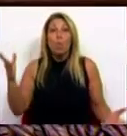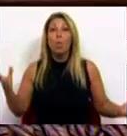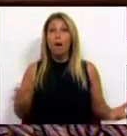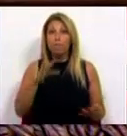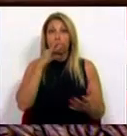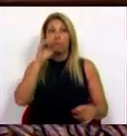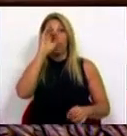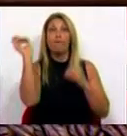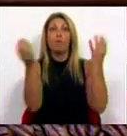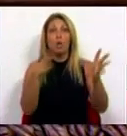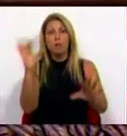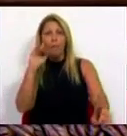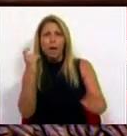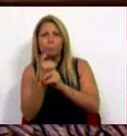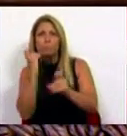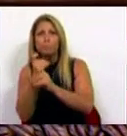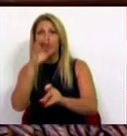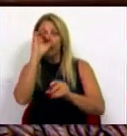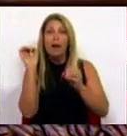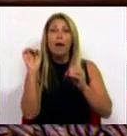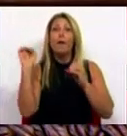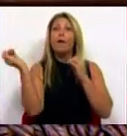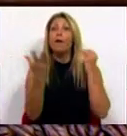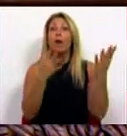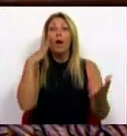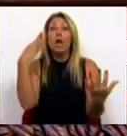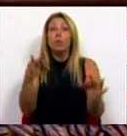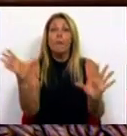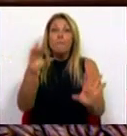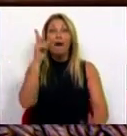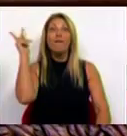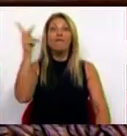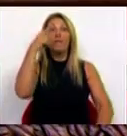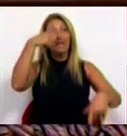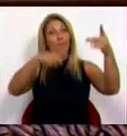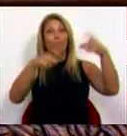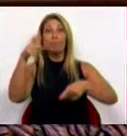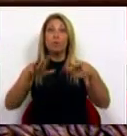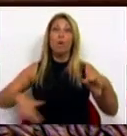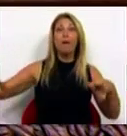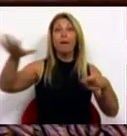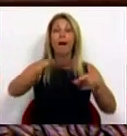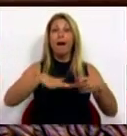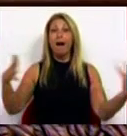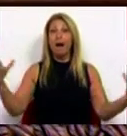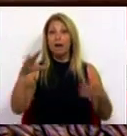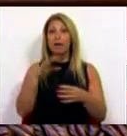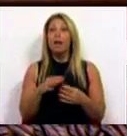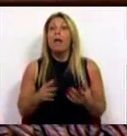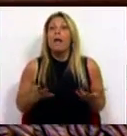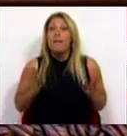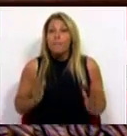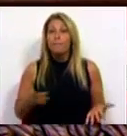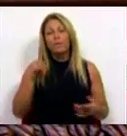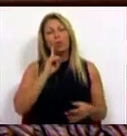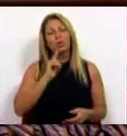Mais vigilantes da natureza. Mais vida e população no mundo rural. É fundamental, senhoras e senhores deputados. E os senhores e senhores